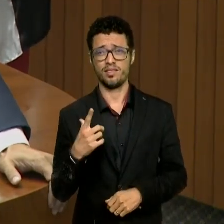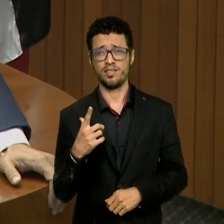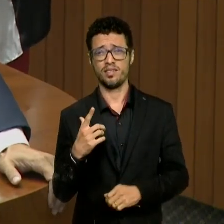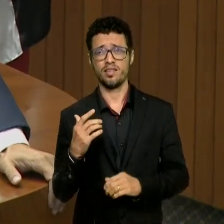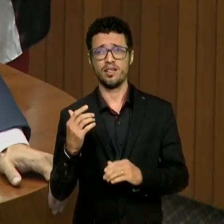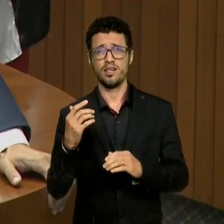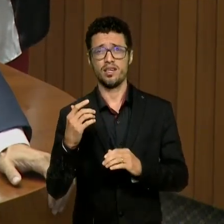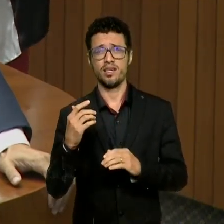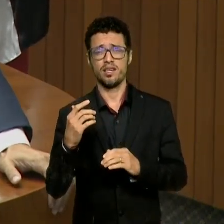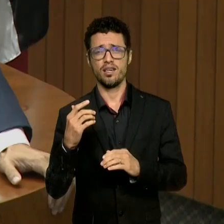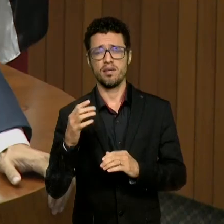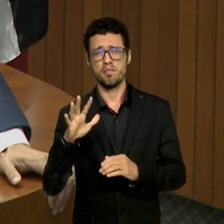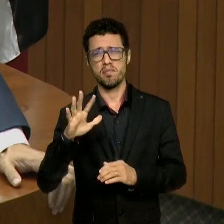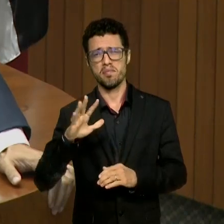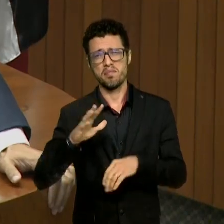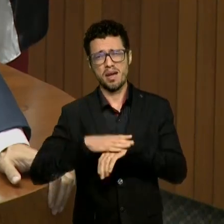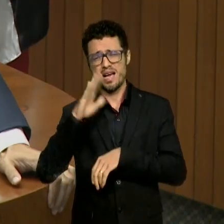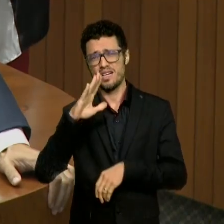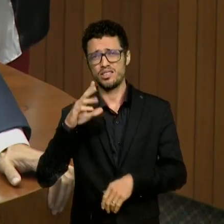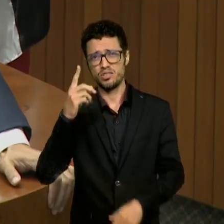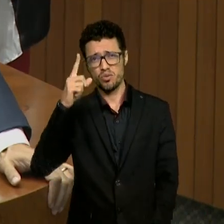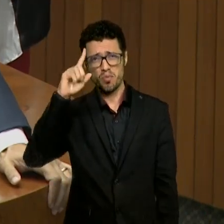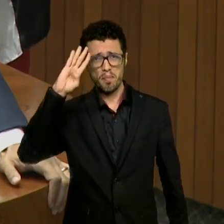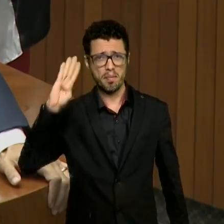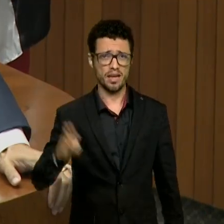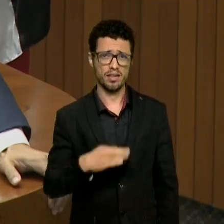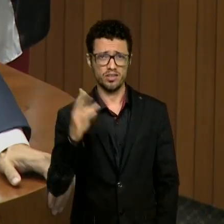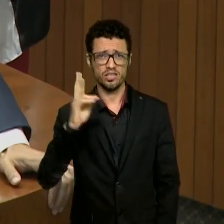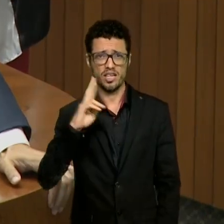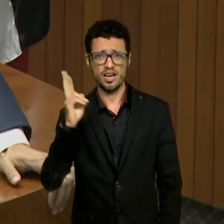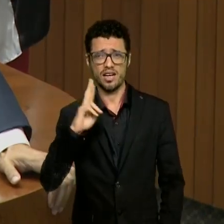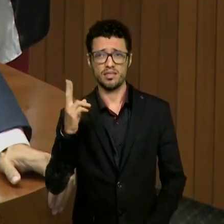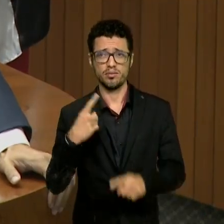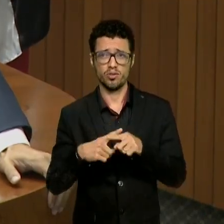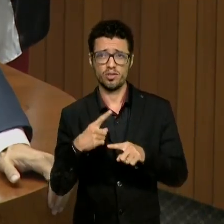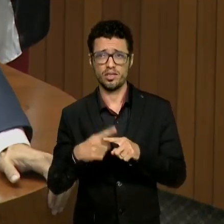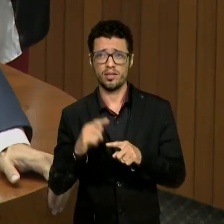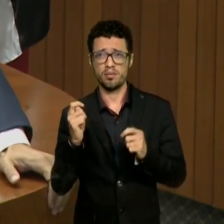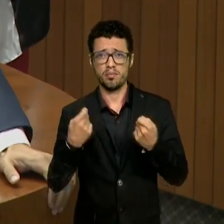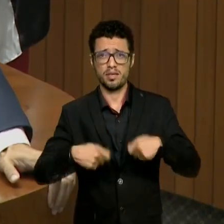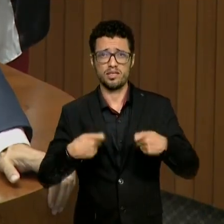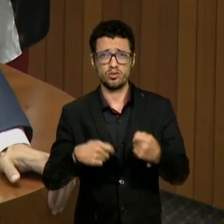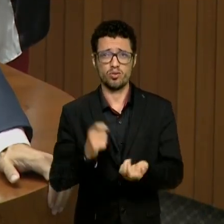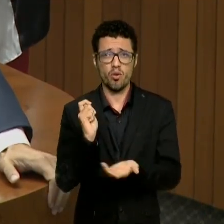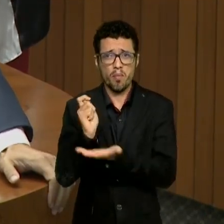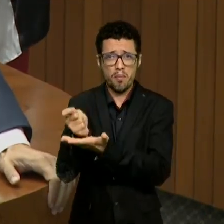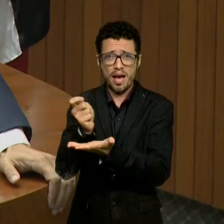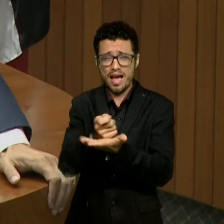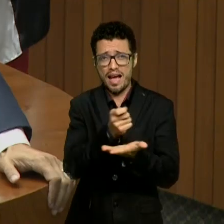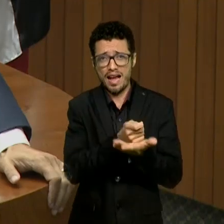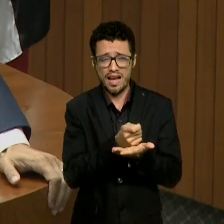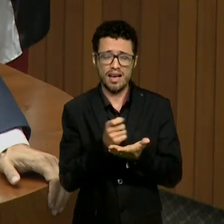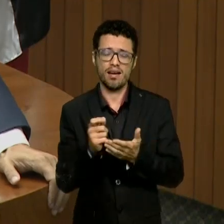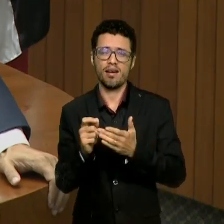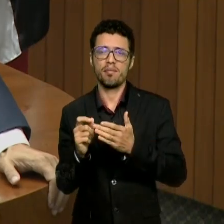Pronamp e auxílio emergencial para mais de 50 milhões de brasileiros e empresas que sobreviveram graças a ele, deixou o país